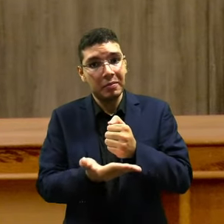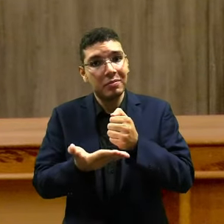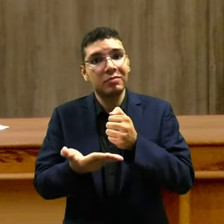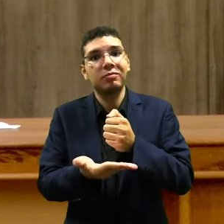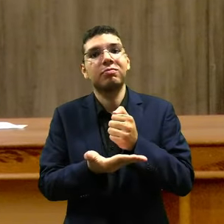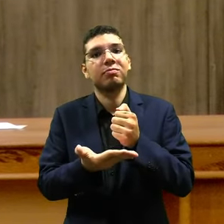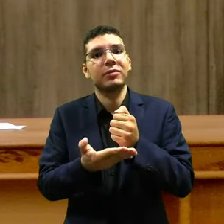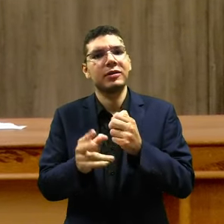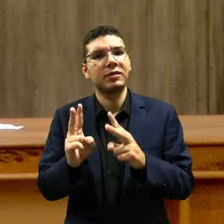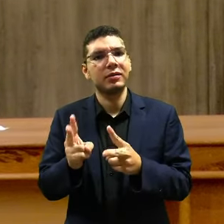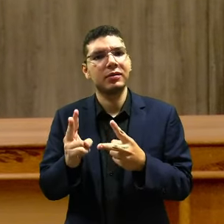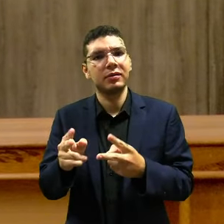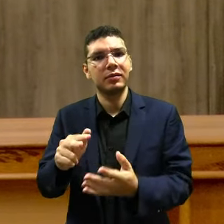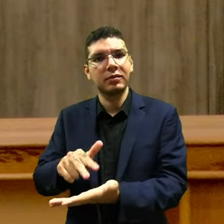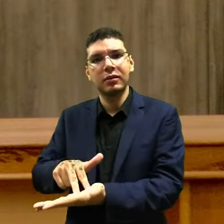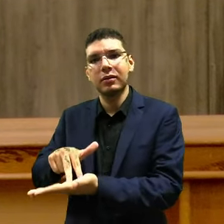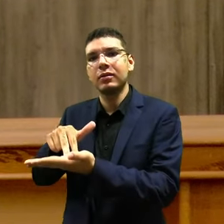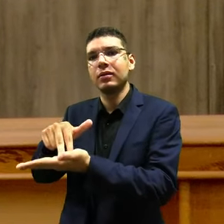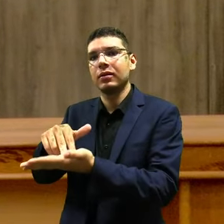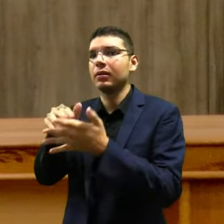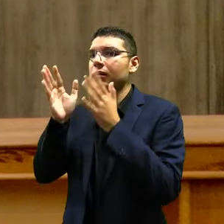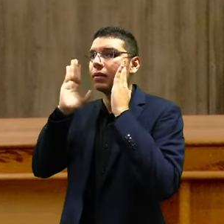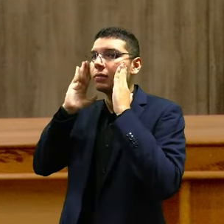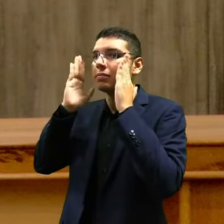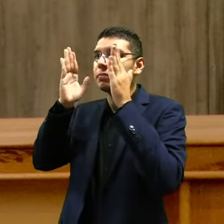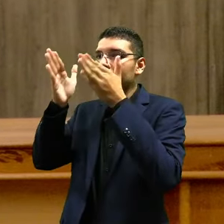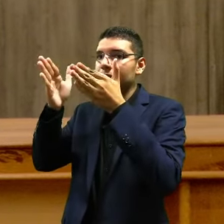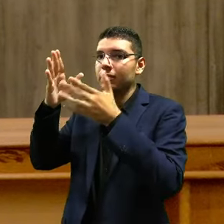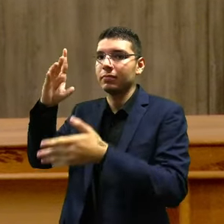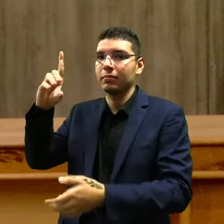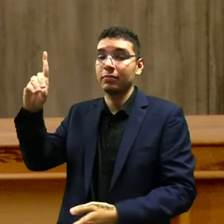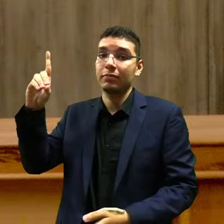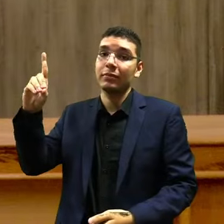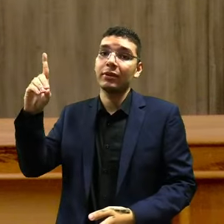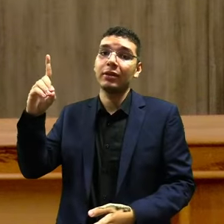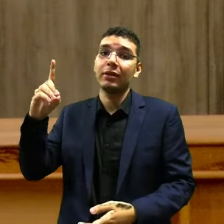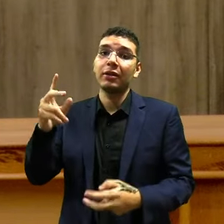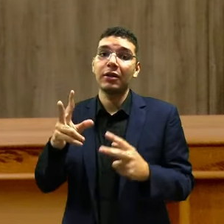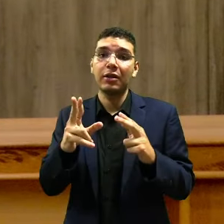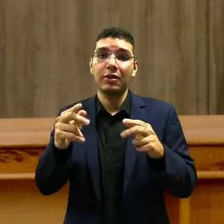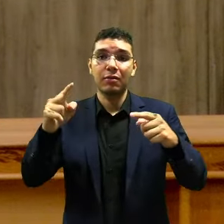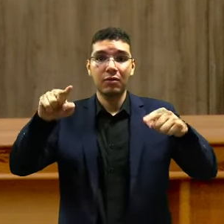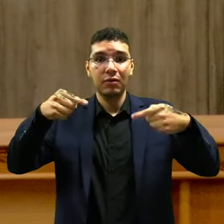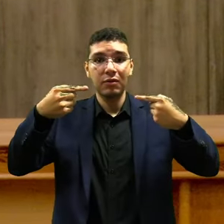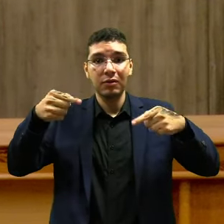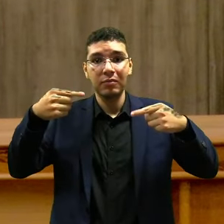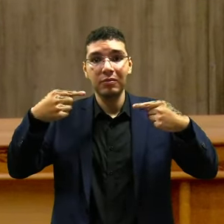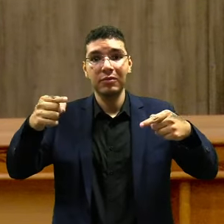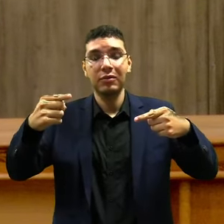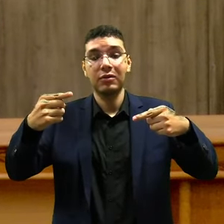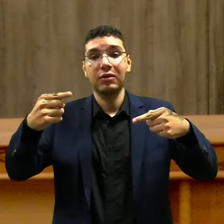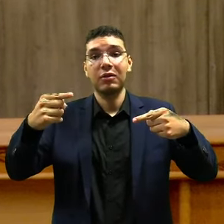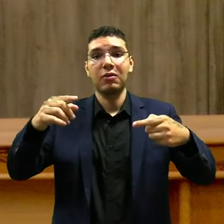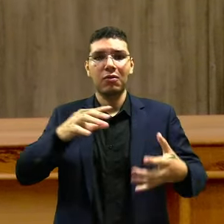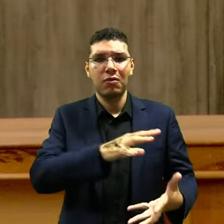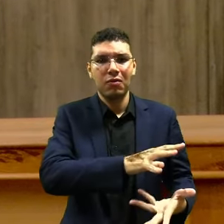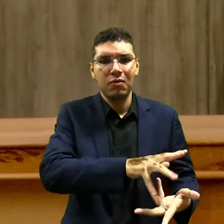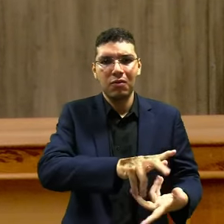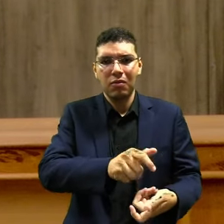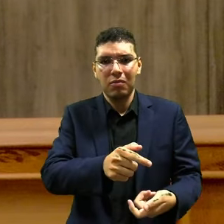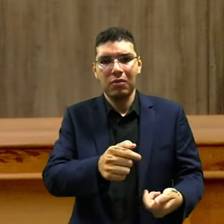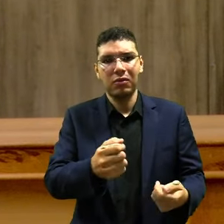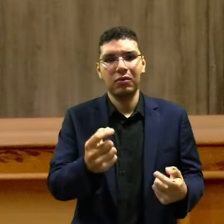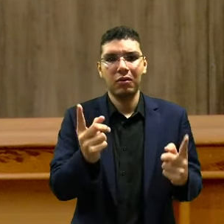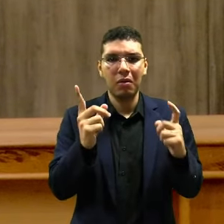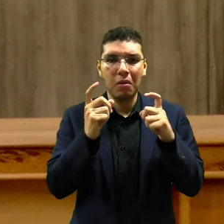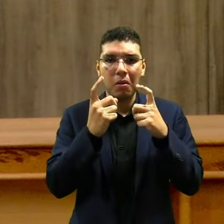aquele ali ó né é o mundo criticando e a igreja de pé de pé de